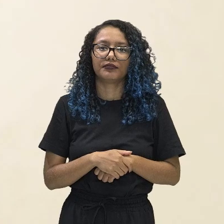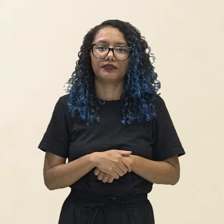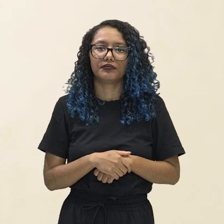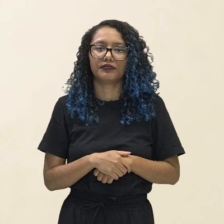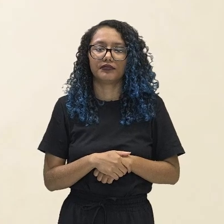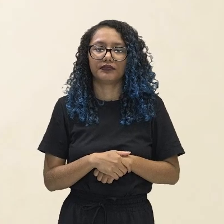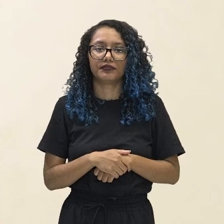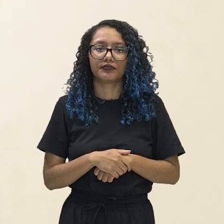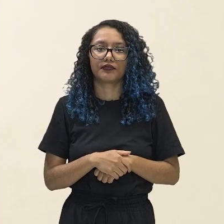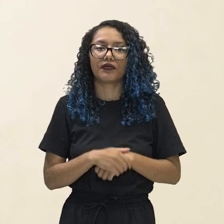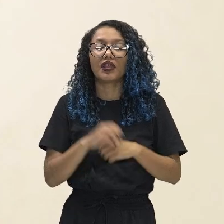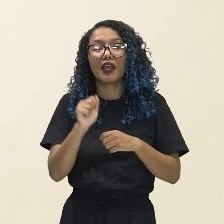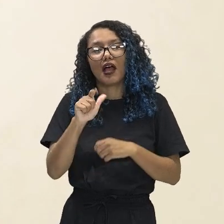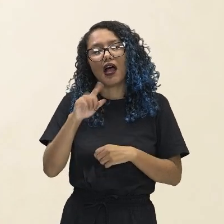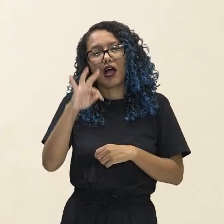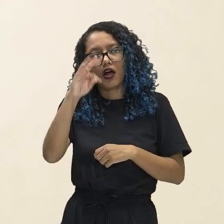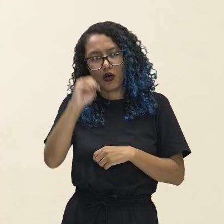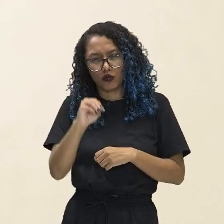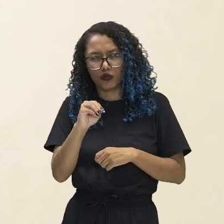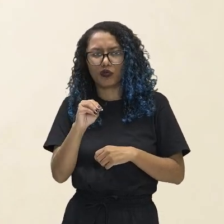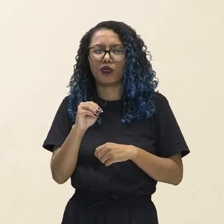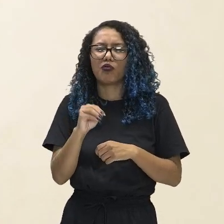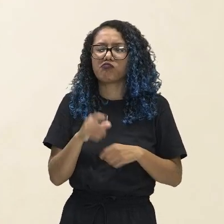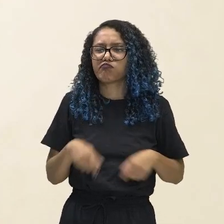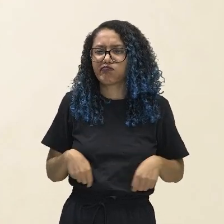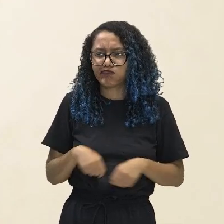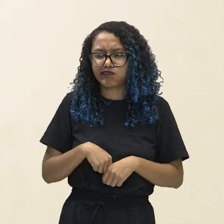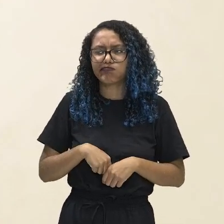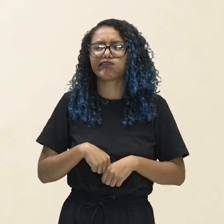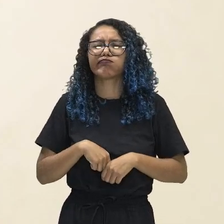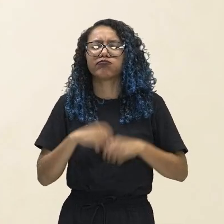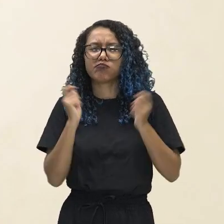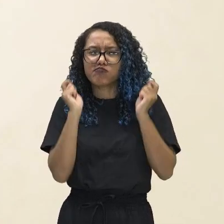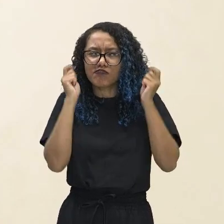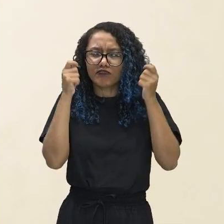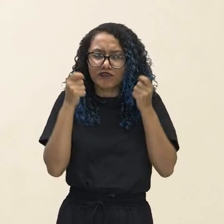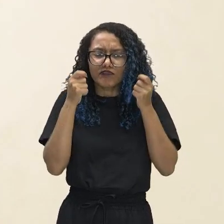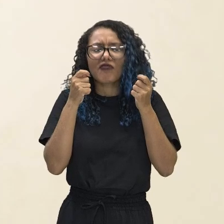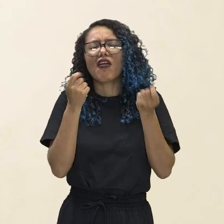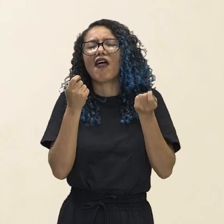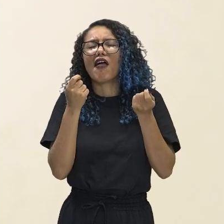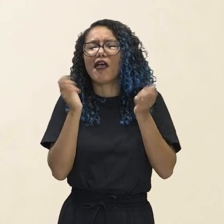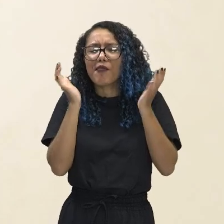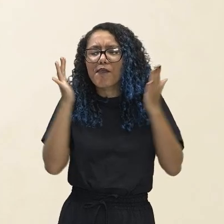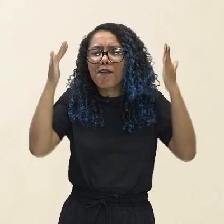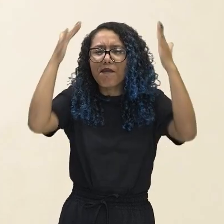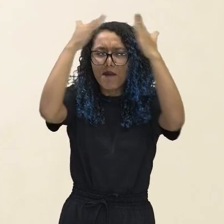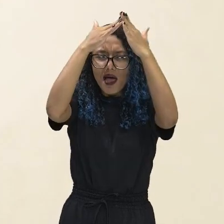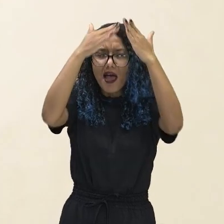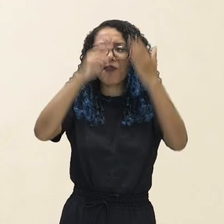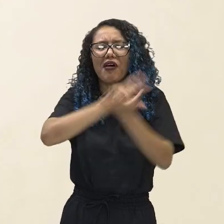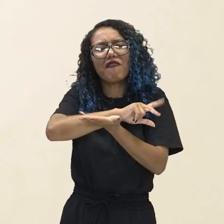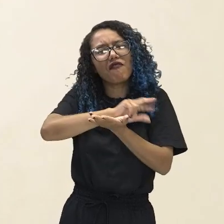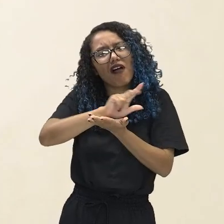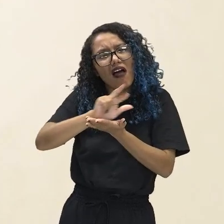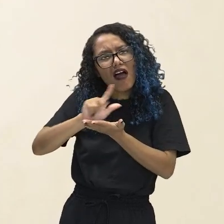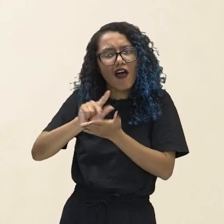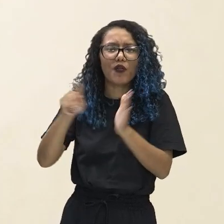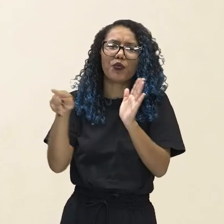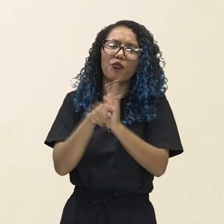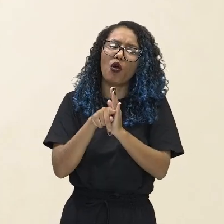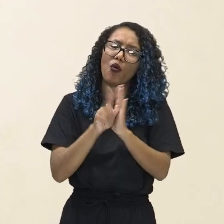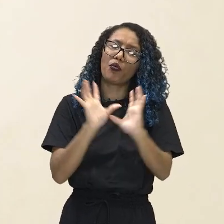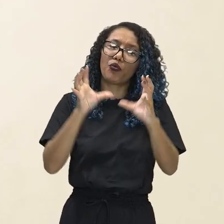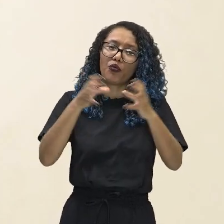alto clero, os sacerdotes, os cardeais, os arcebispos e até mesmo o papa fazia parte ali do clero.